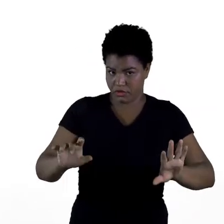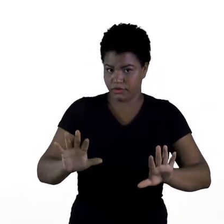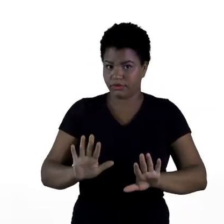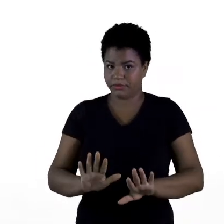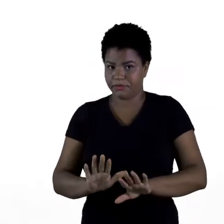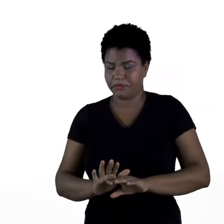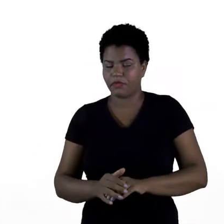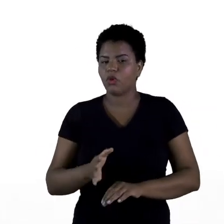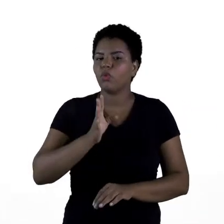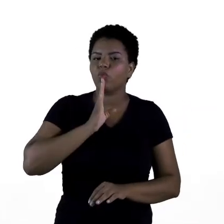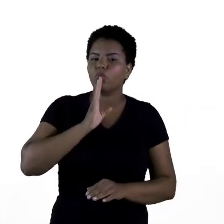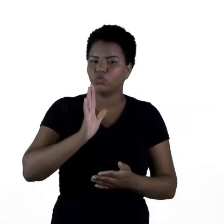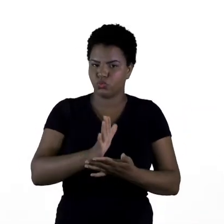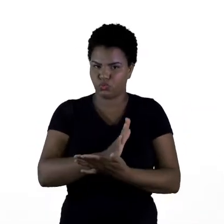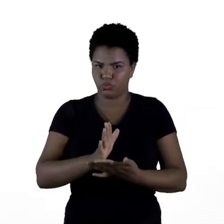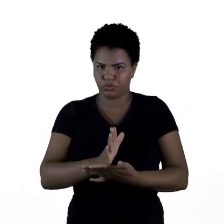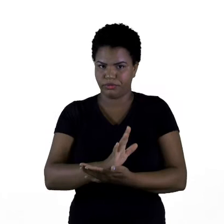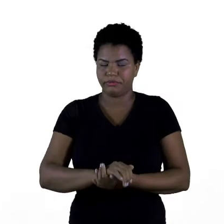são elas.